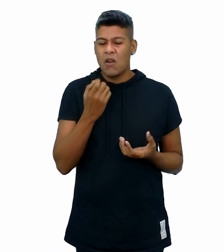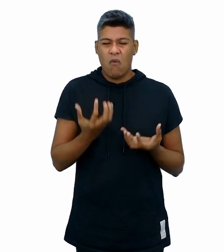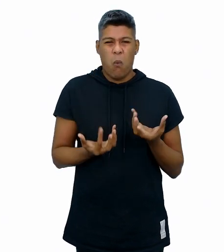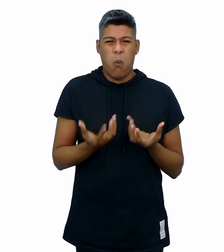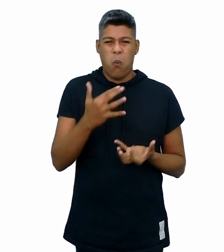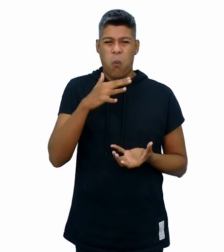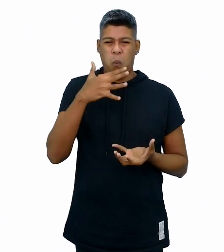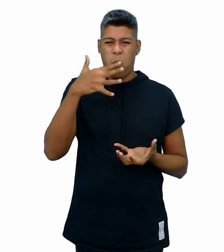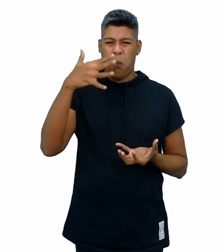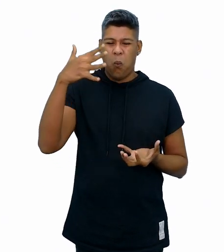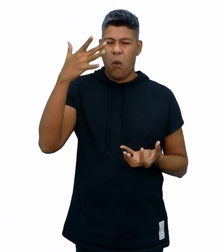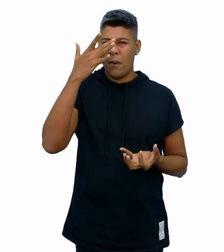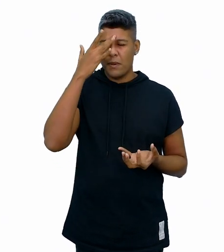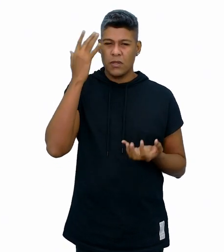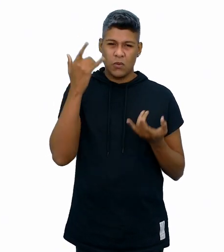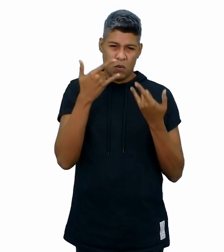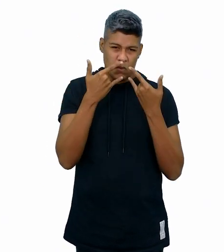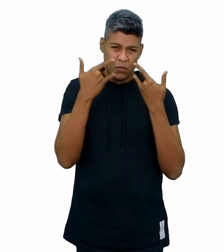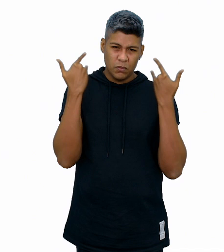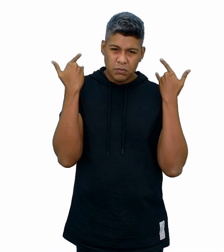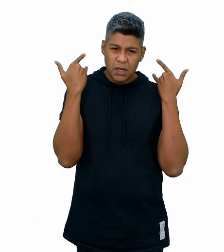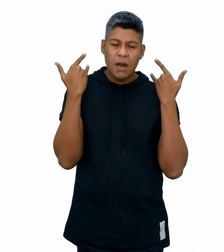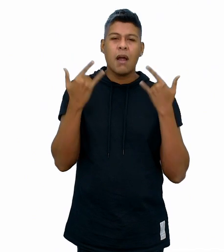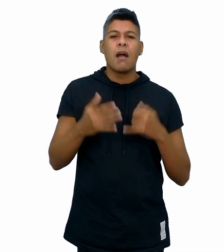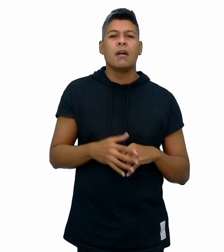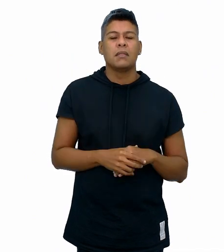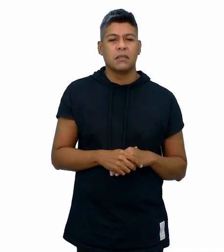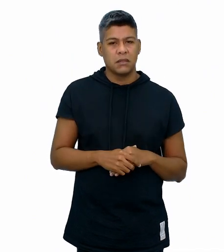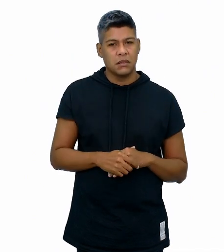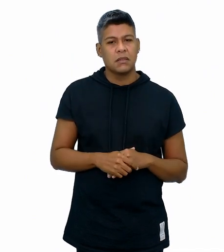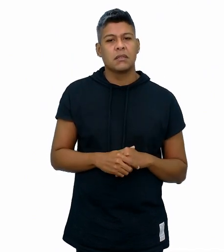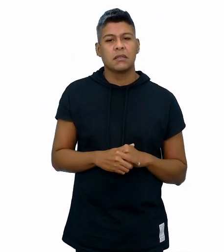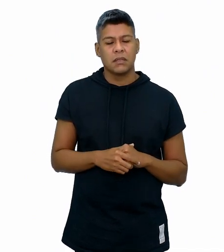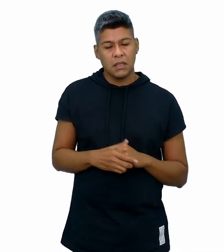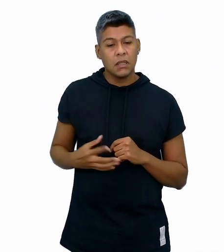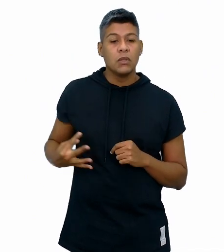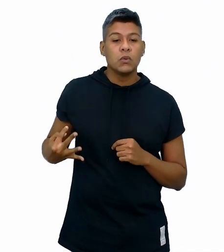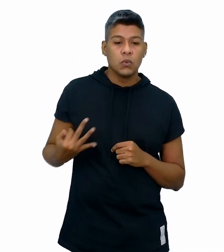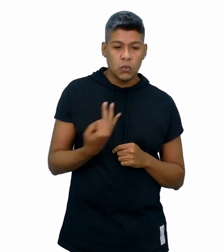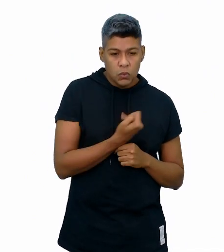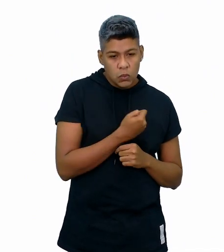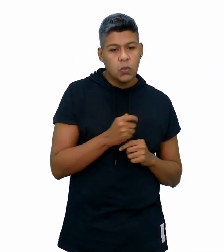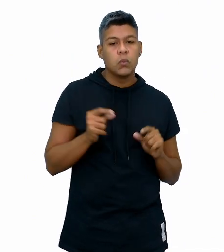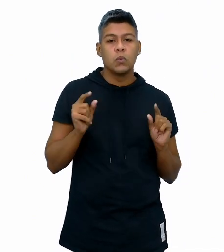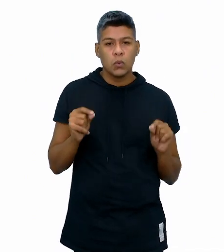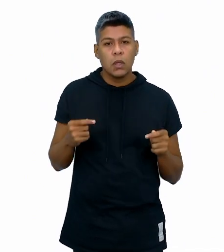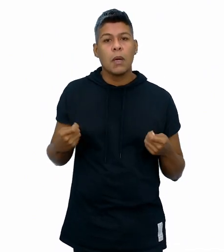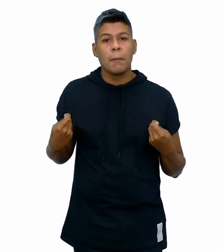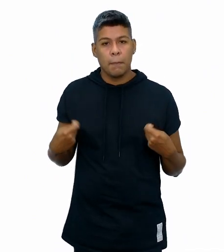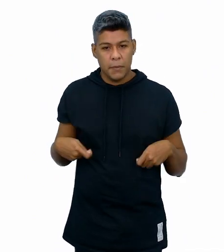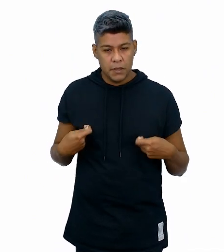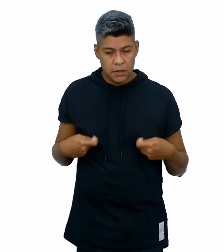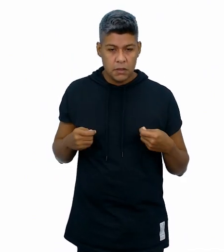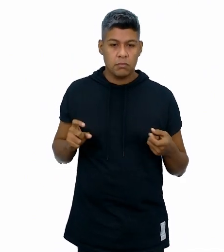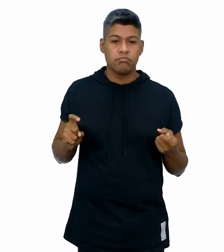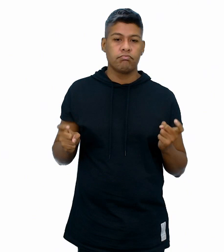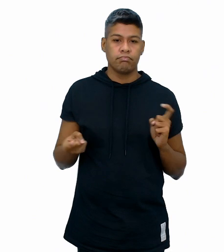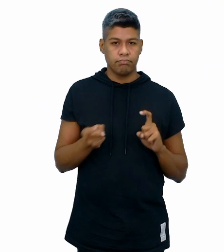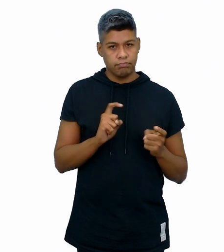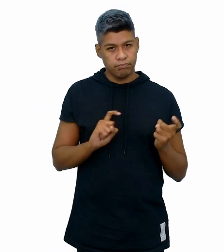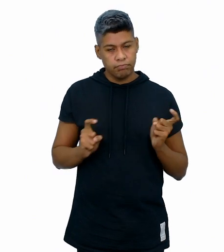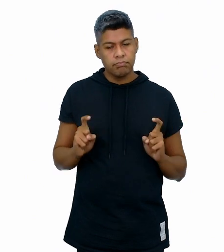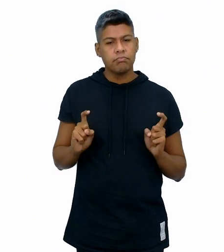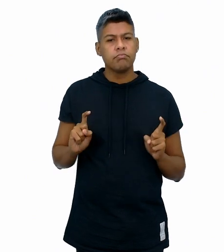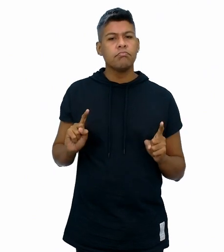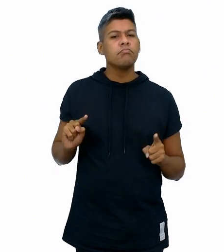pessoa com a máscara e ainda assim com a mão, tudo isso precisa ser discutido, né? Então, se